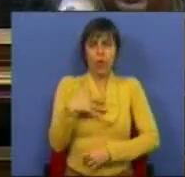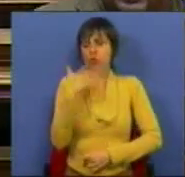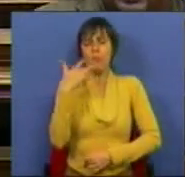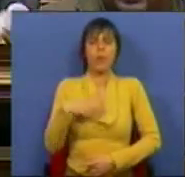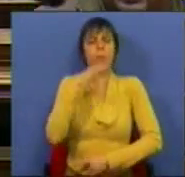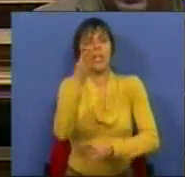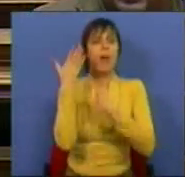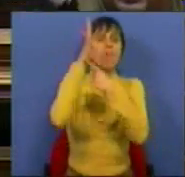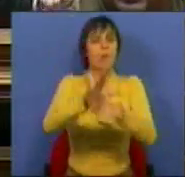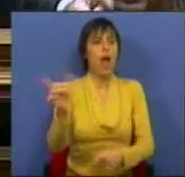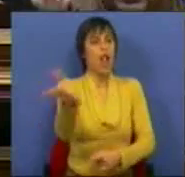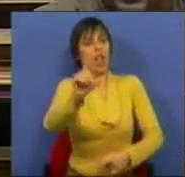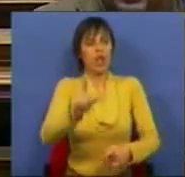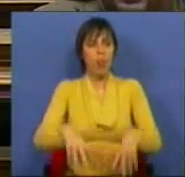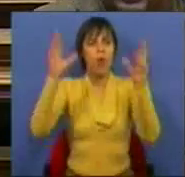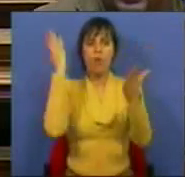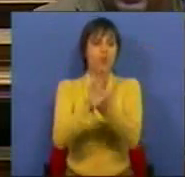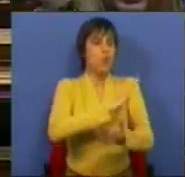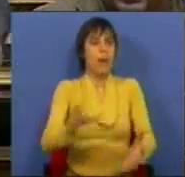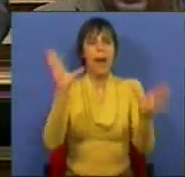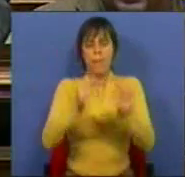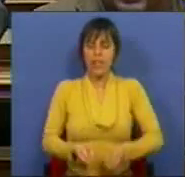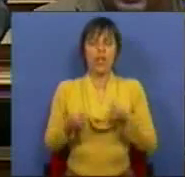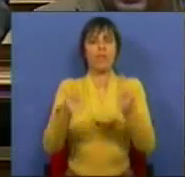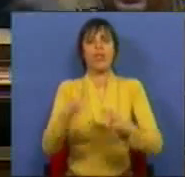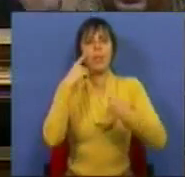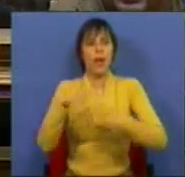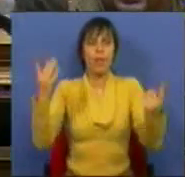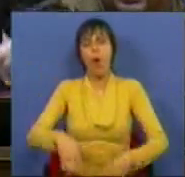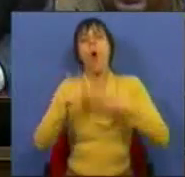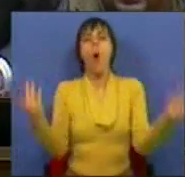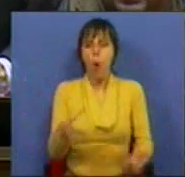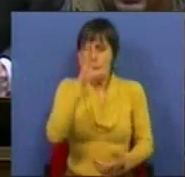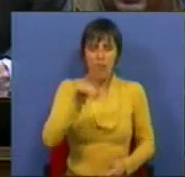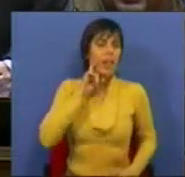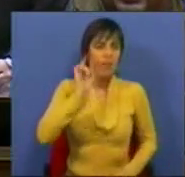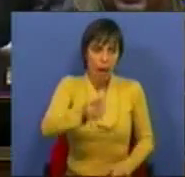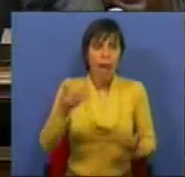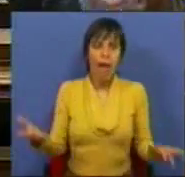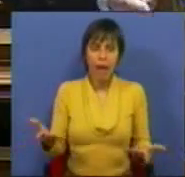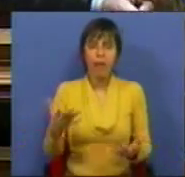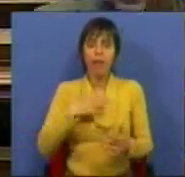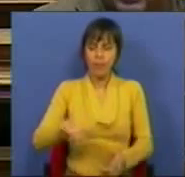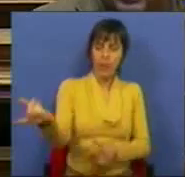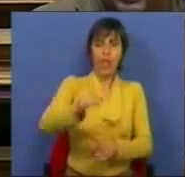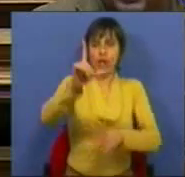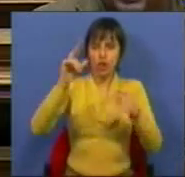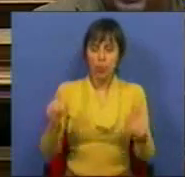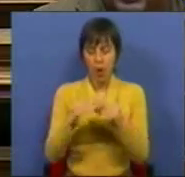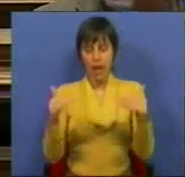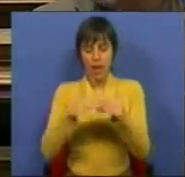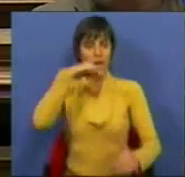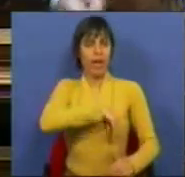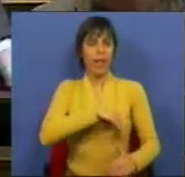de dizer, por exemplo, que em Lisboa nunca mais haverá investimento público. Ou será isso que o Governo defende? Que em Lisboa, que tem um nível